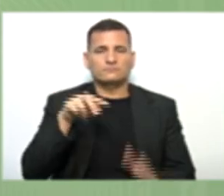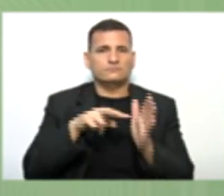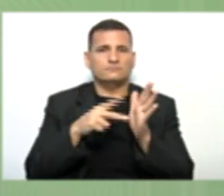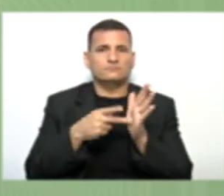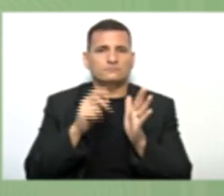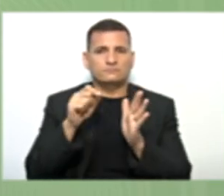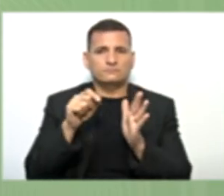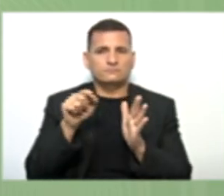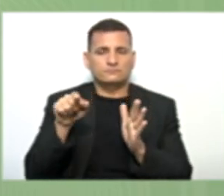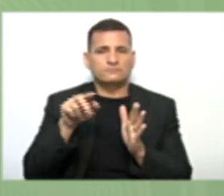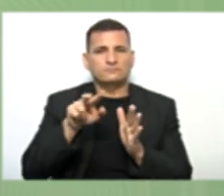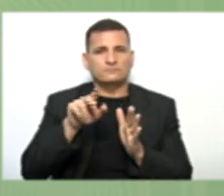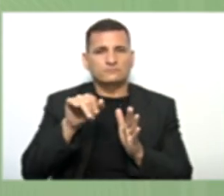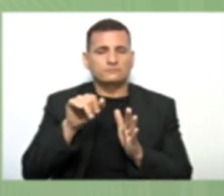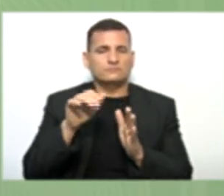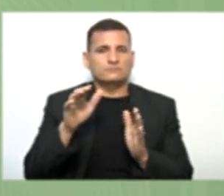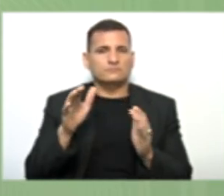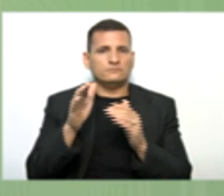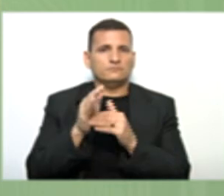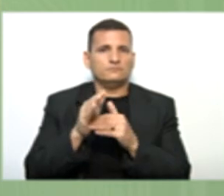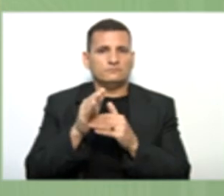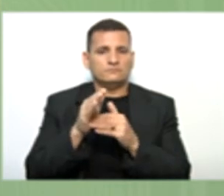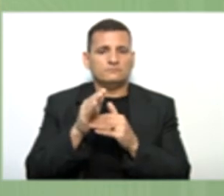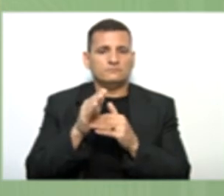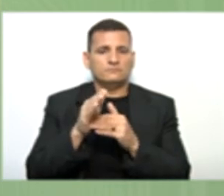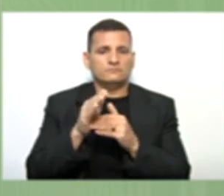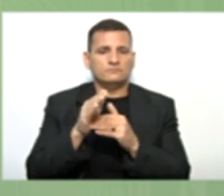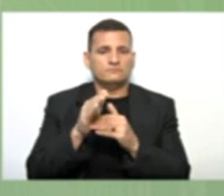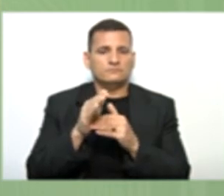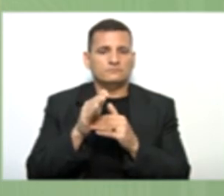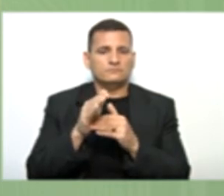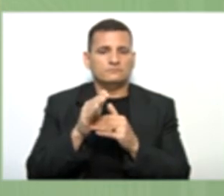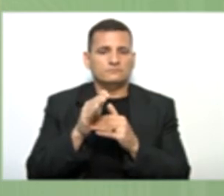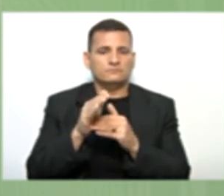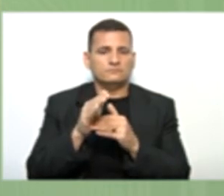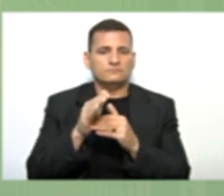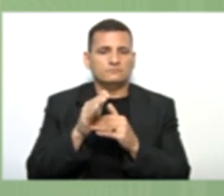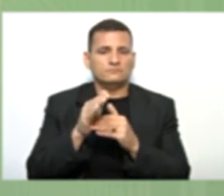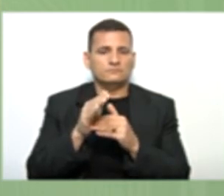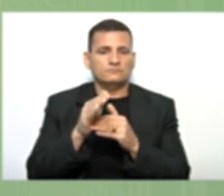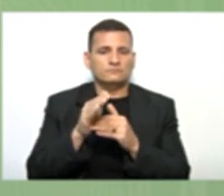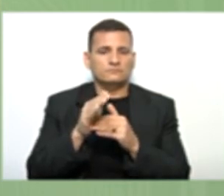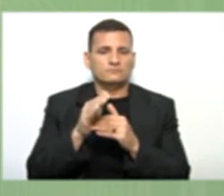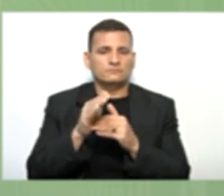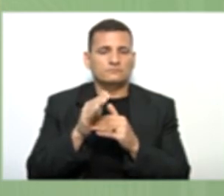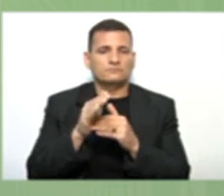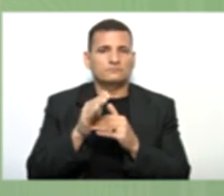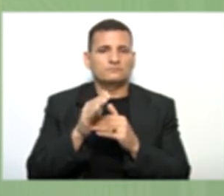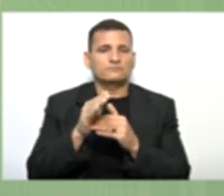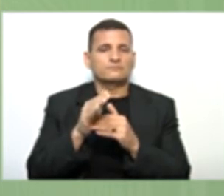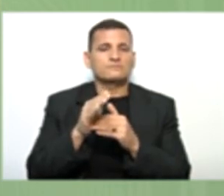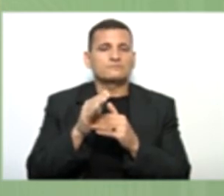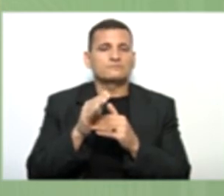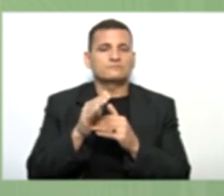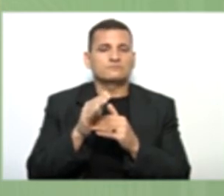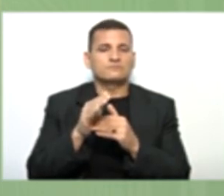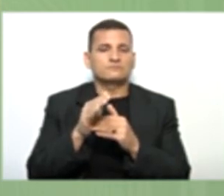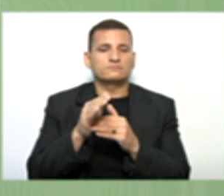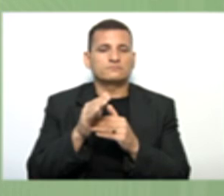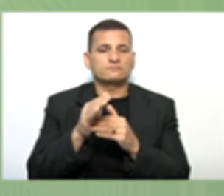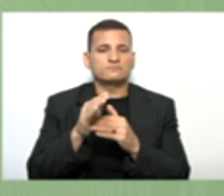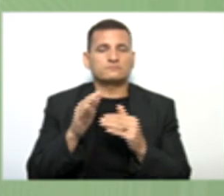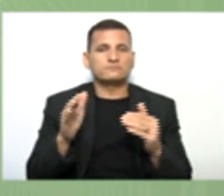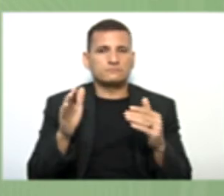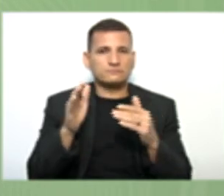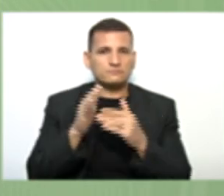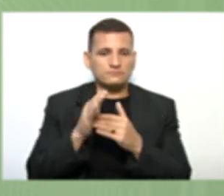Que ele vai imprimir até chegar nessa sequência, até chegar o limite desse número. Eu coloquei 10 aqui, 10 é o meu